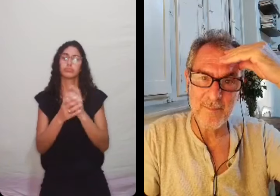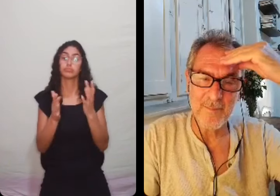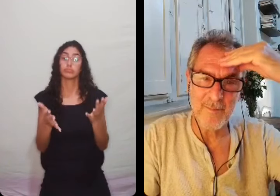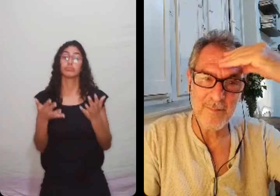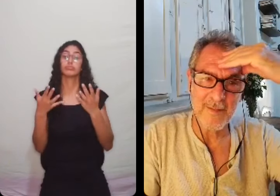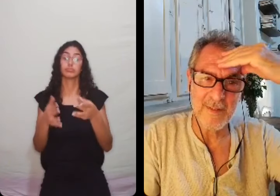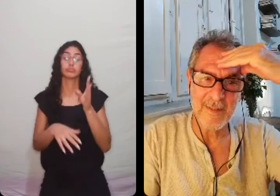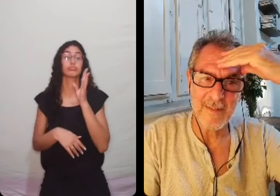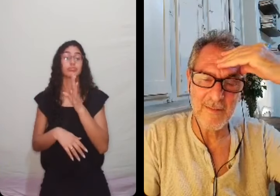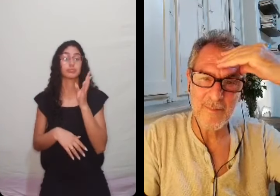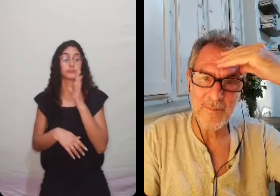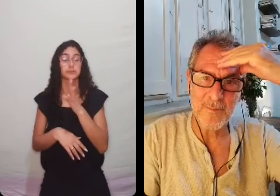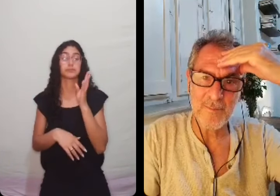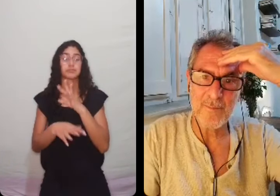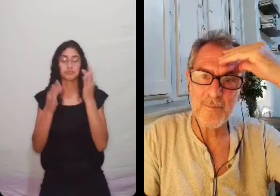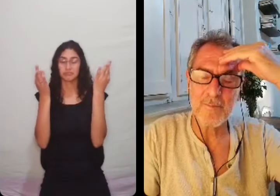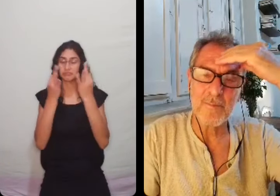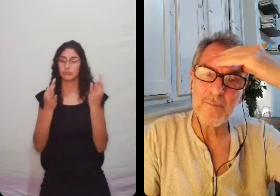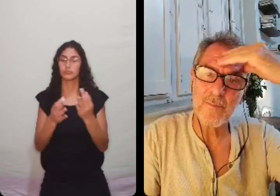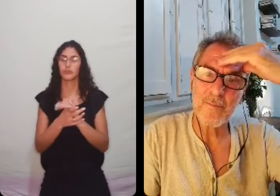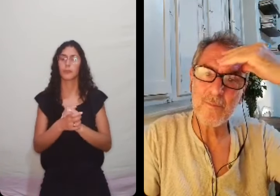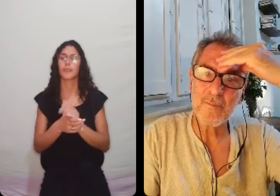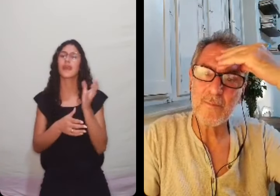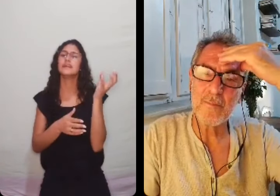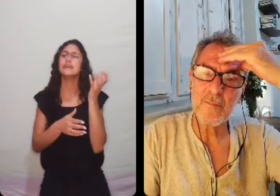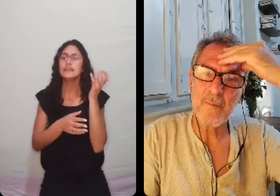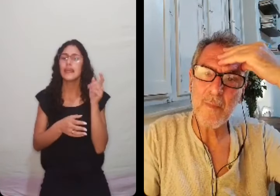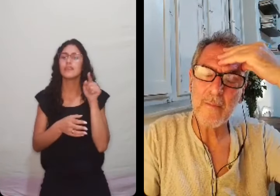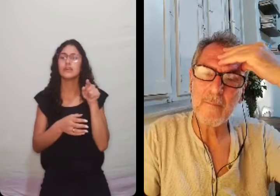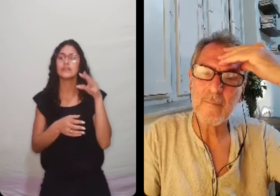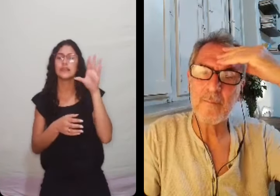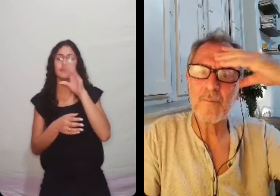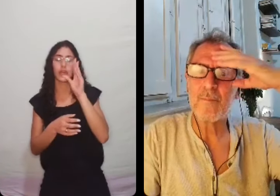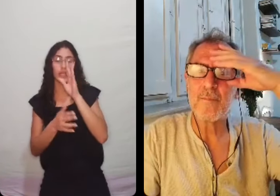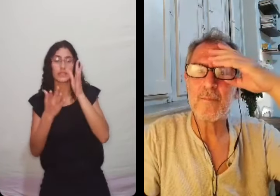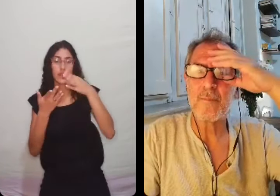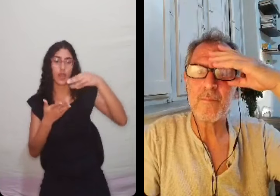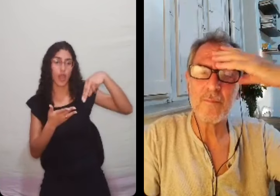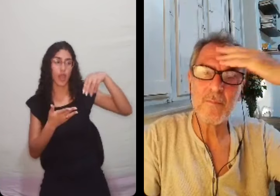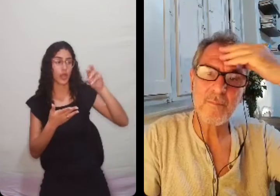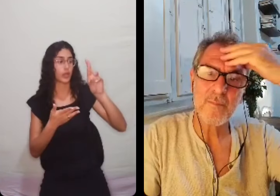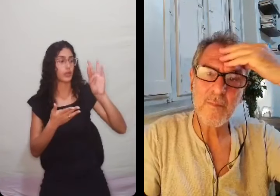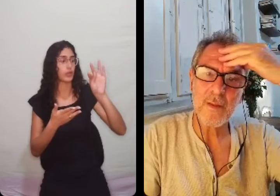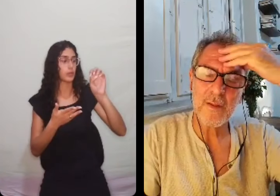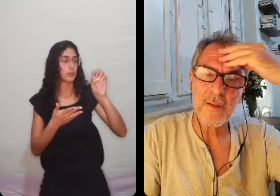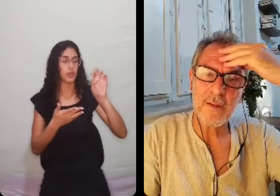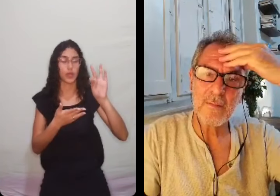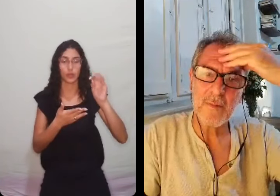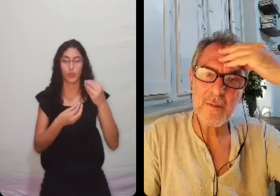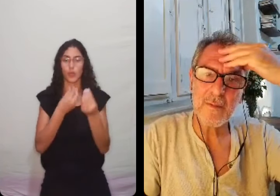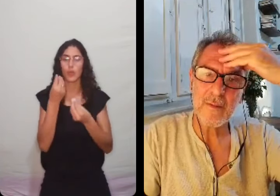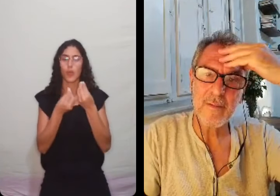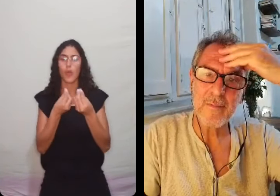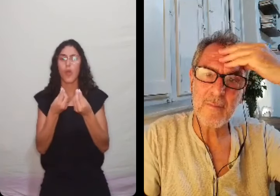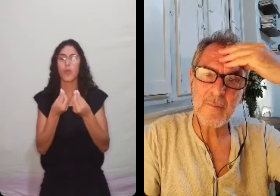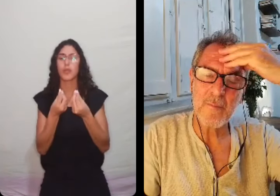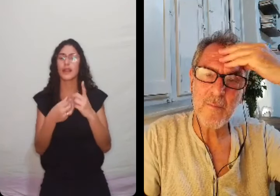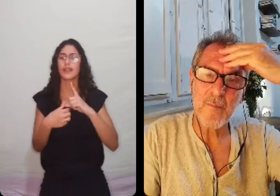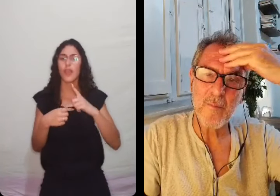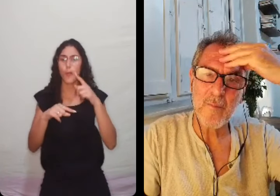incrível. E, Norberto, eu queria que você falasse como foi receber esse material, né?